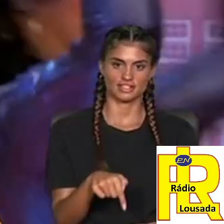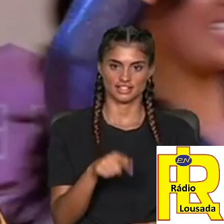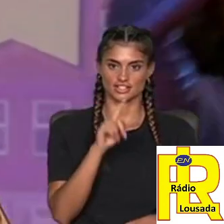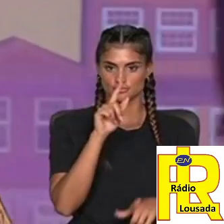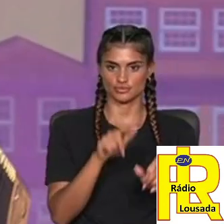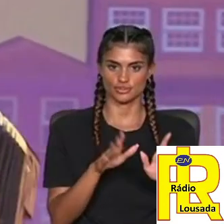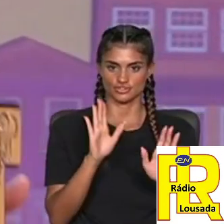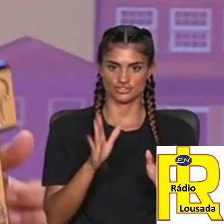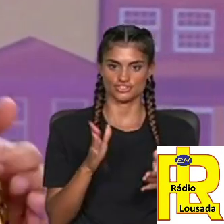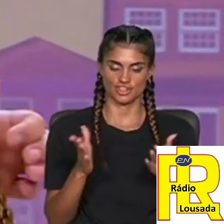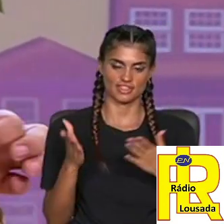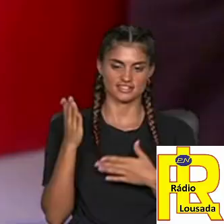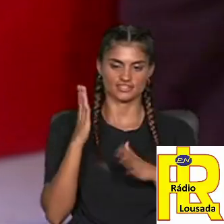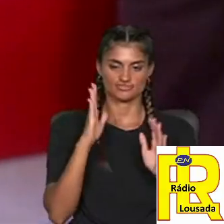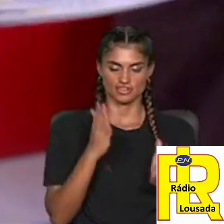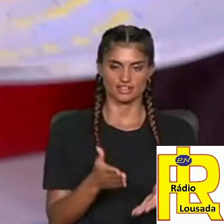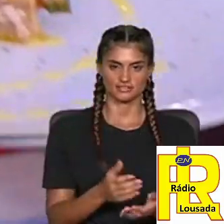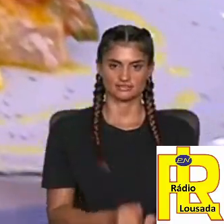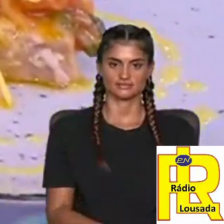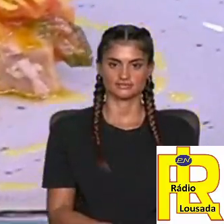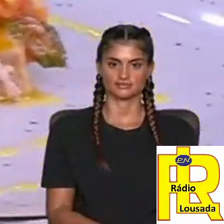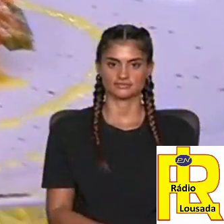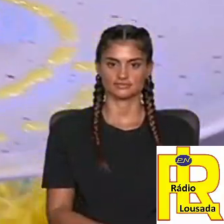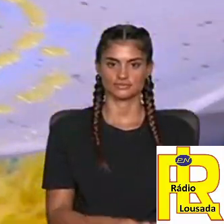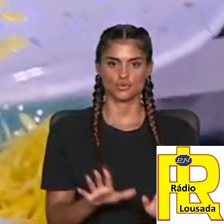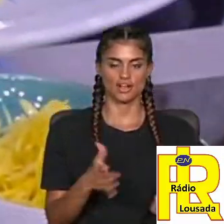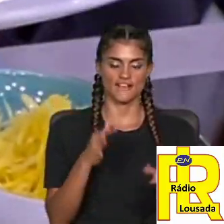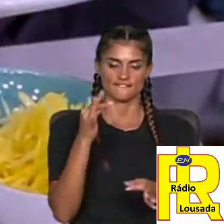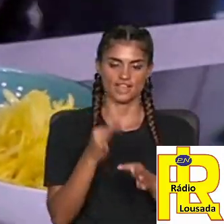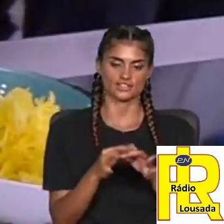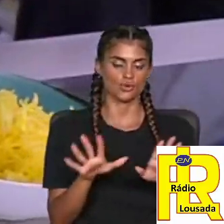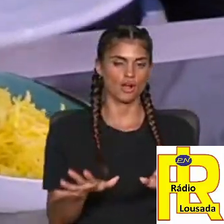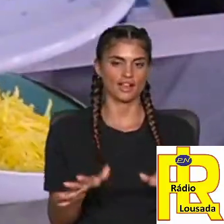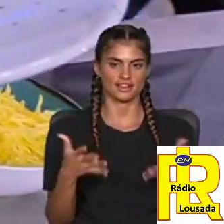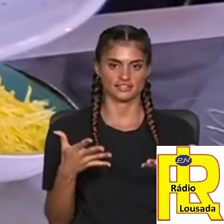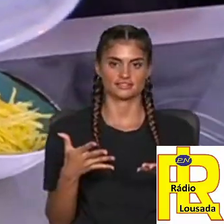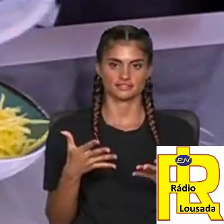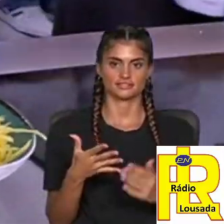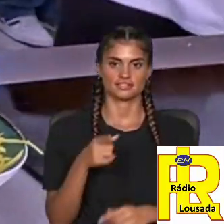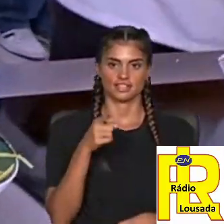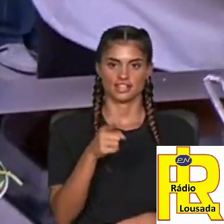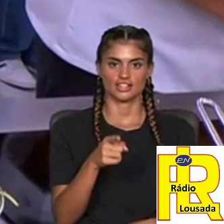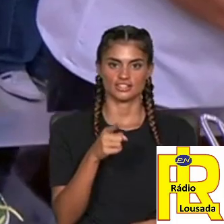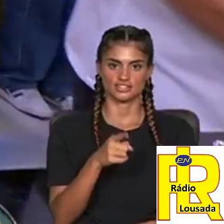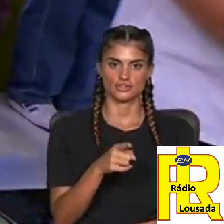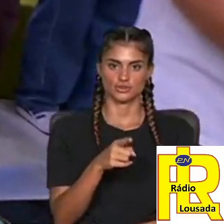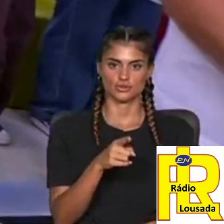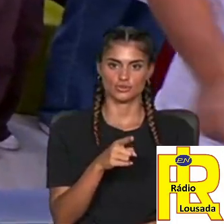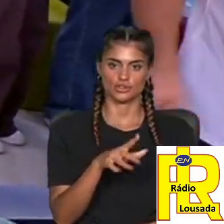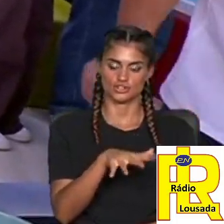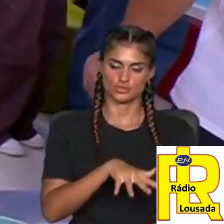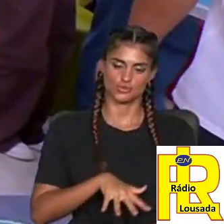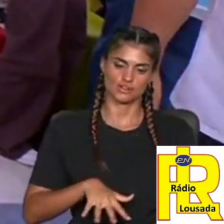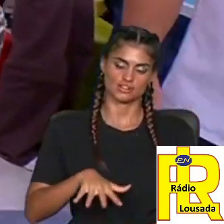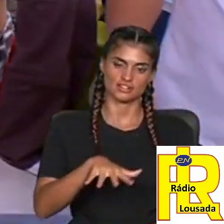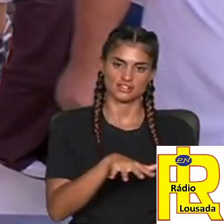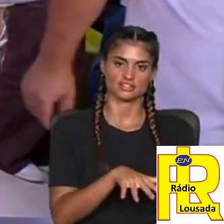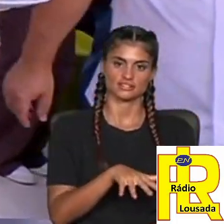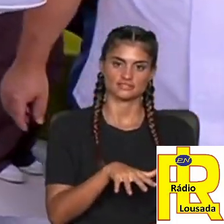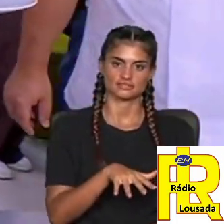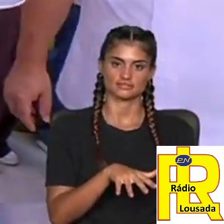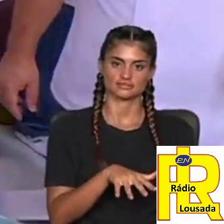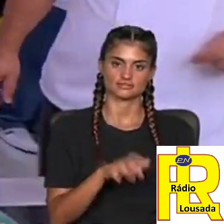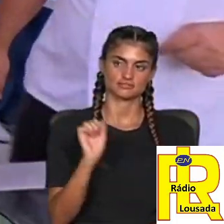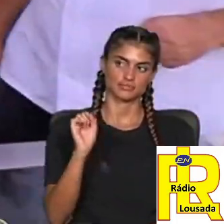malta já está a dançar. Comigo qualquer romaria, deste nosso cantinho, onde reina